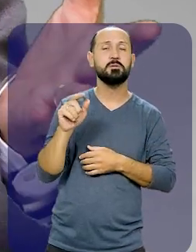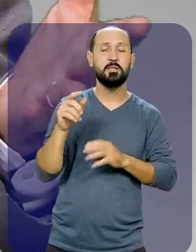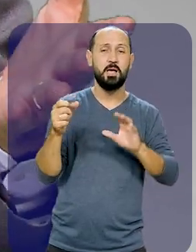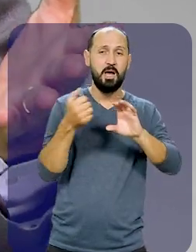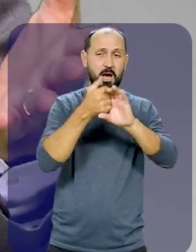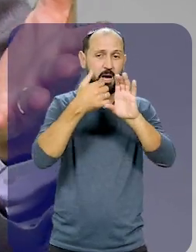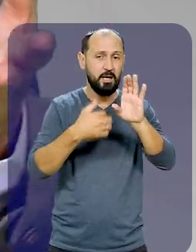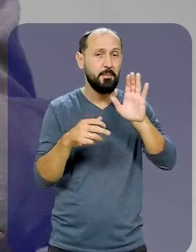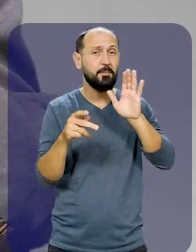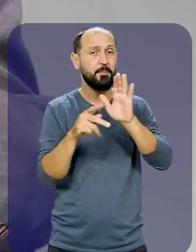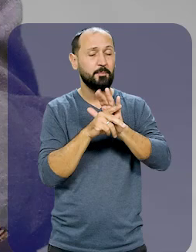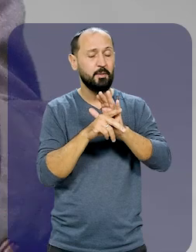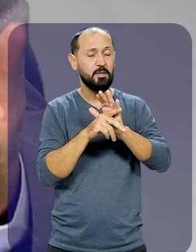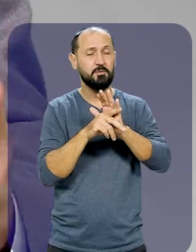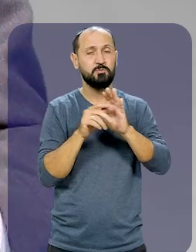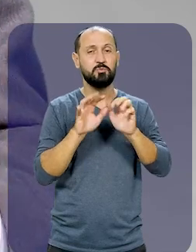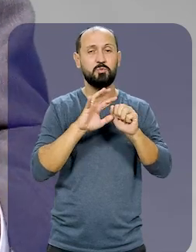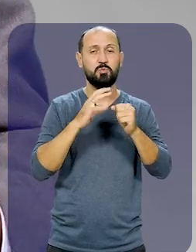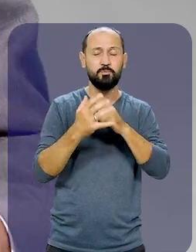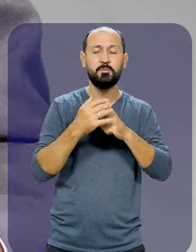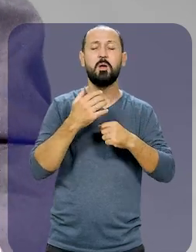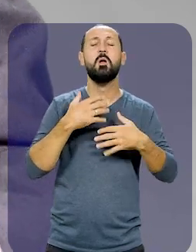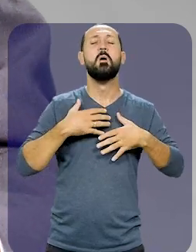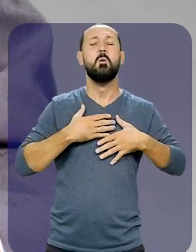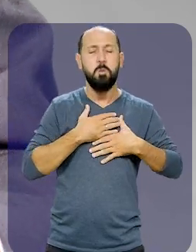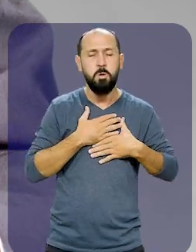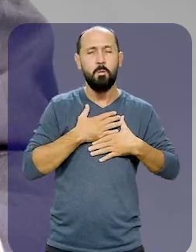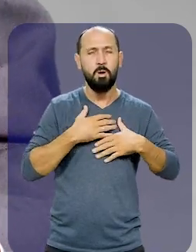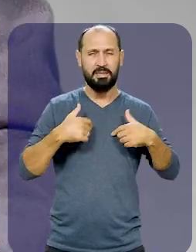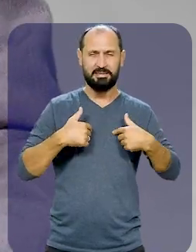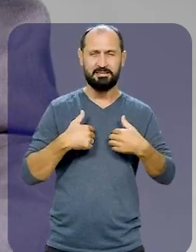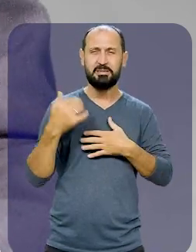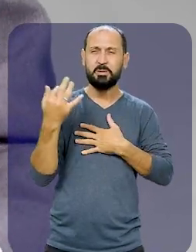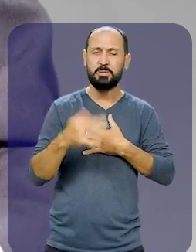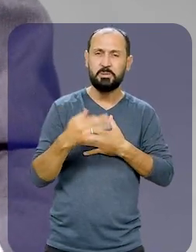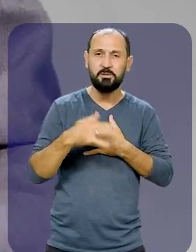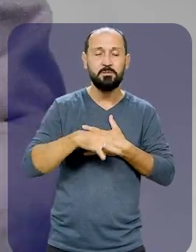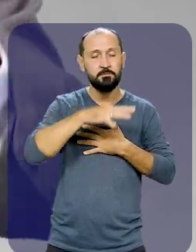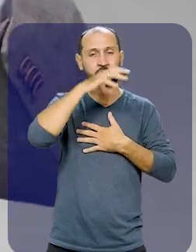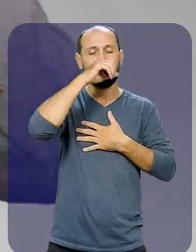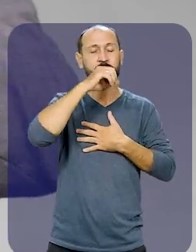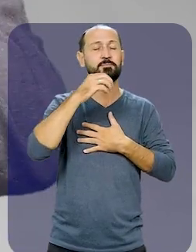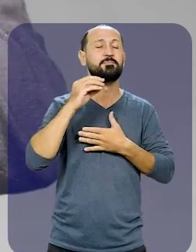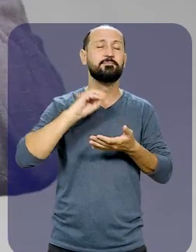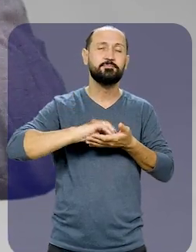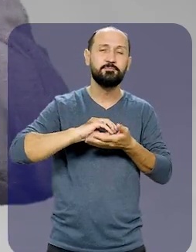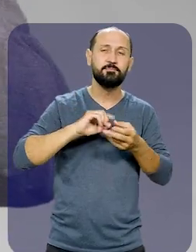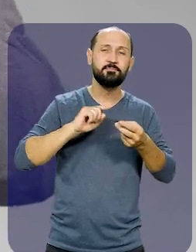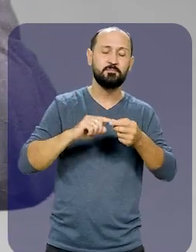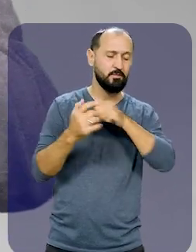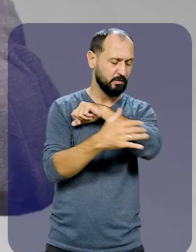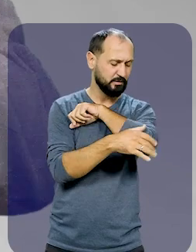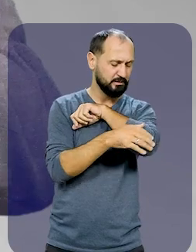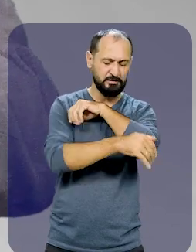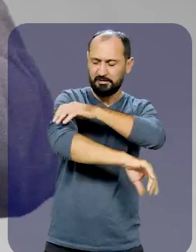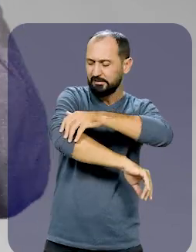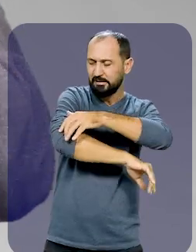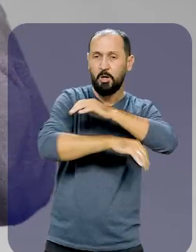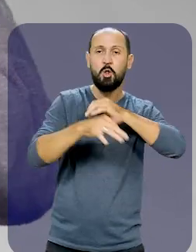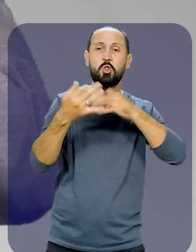são característicos do pós-Covid. Tosse, dor no peito, falta de ar, dores